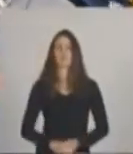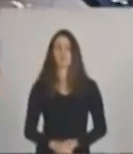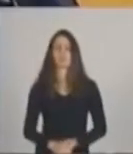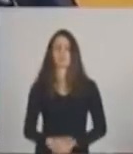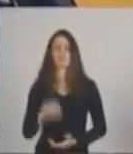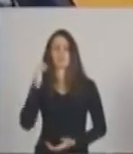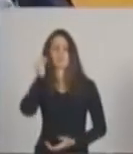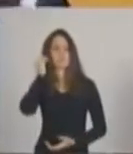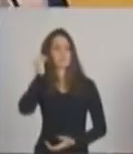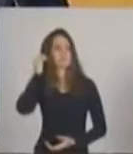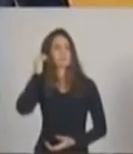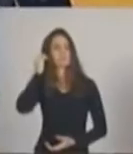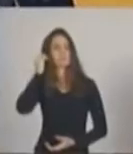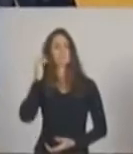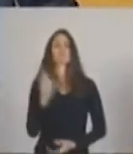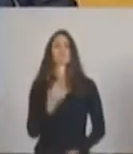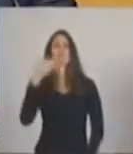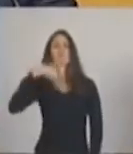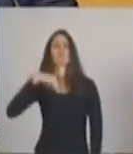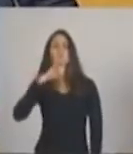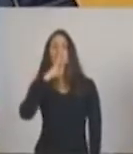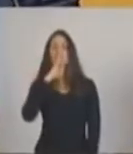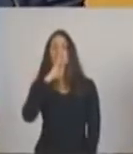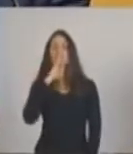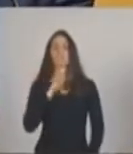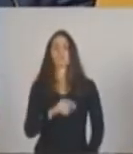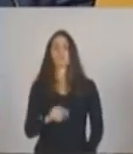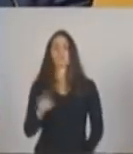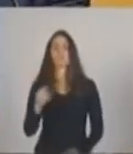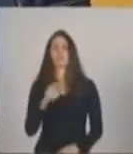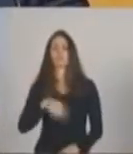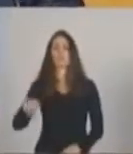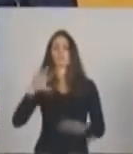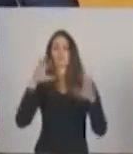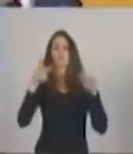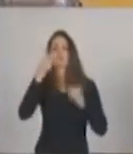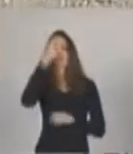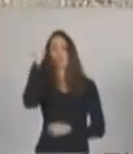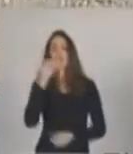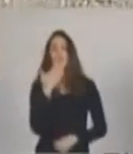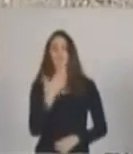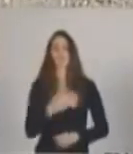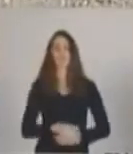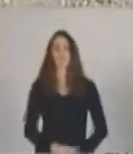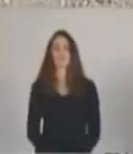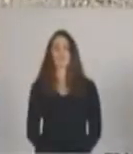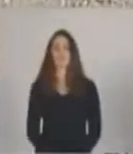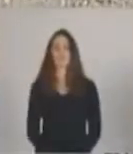Um minuto de silêncio à solicitação de todos os deputados que fizeram as menções.